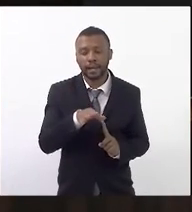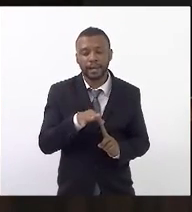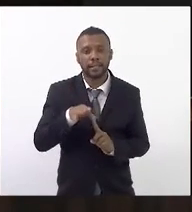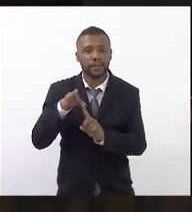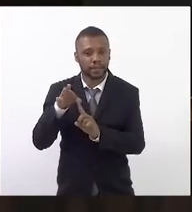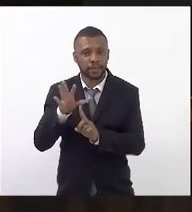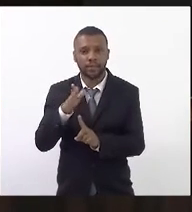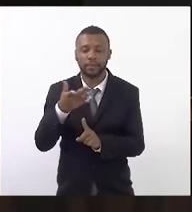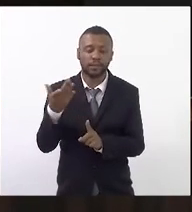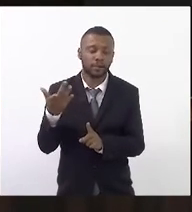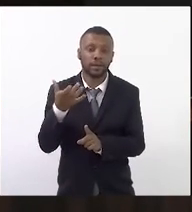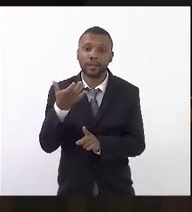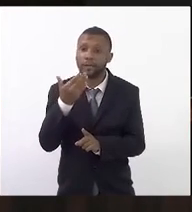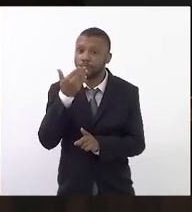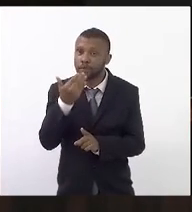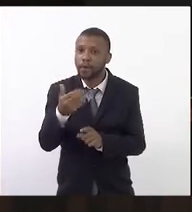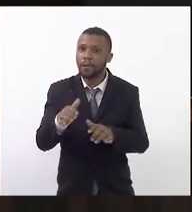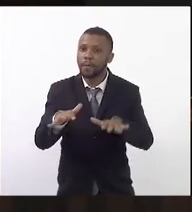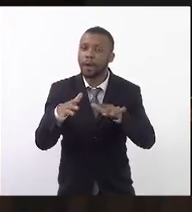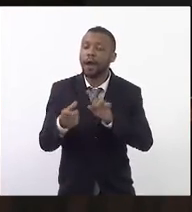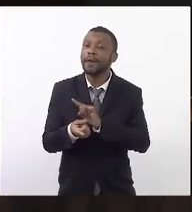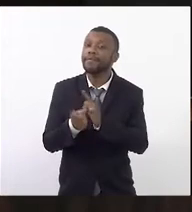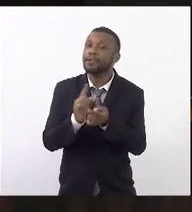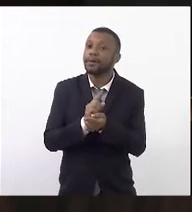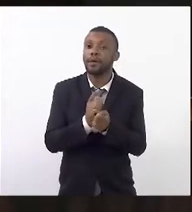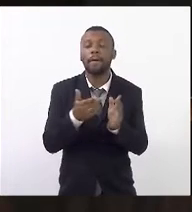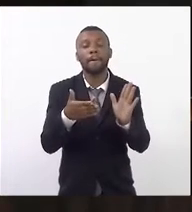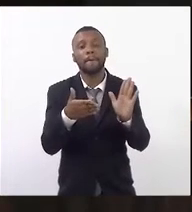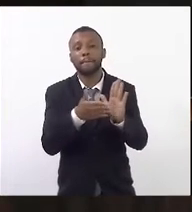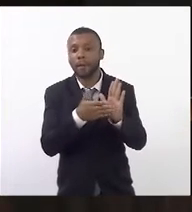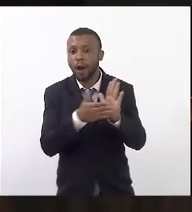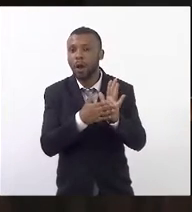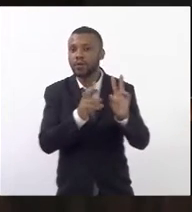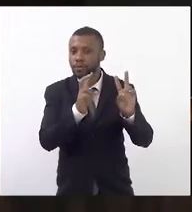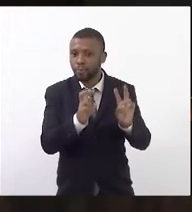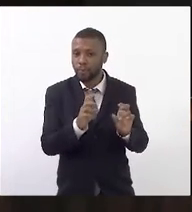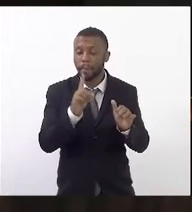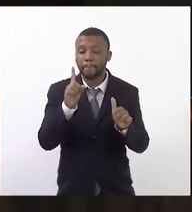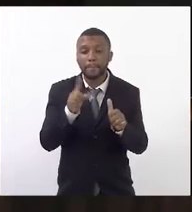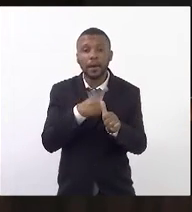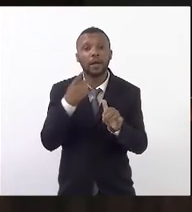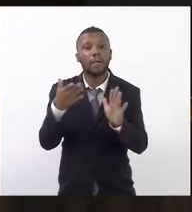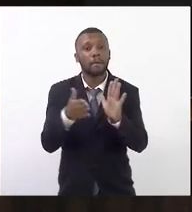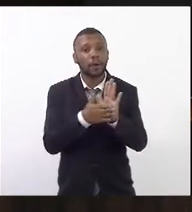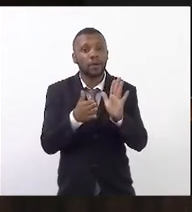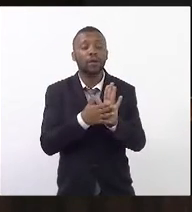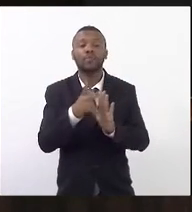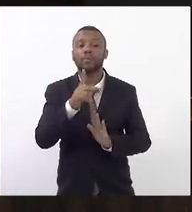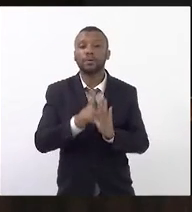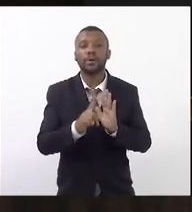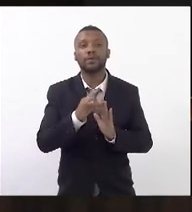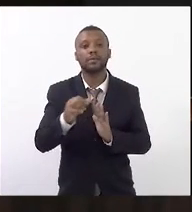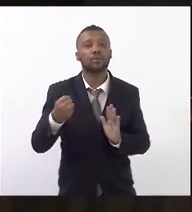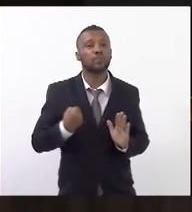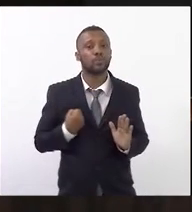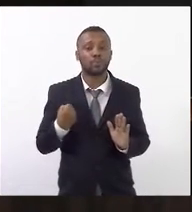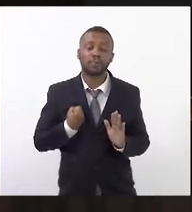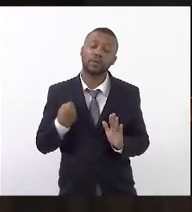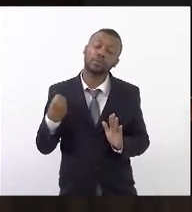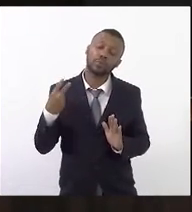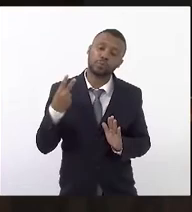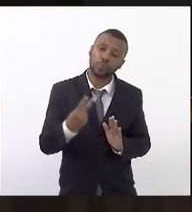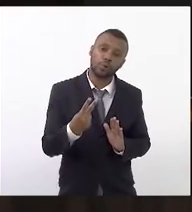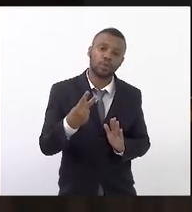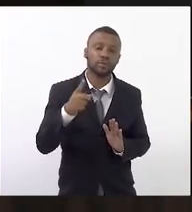Queria submeter ao plenário a inversão de pauta, passar como primeira matéria da pauta o processo... número 2